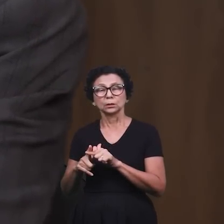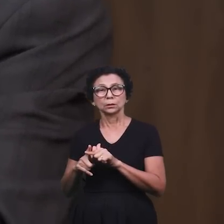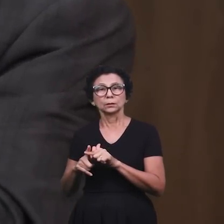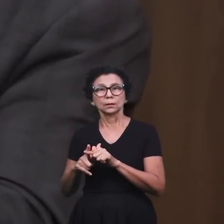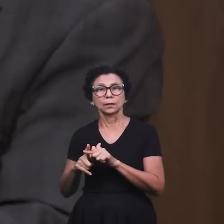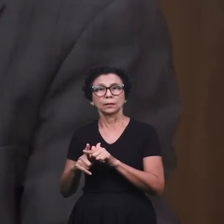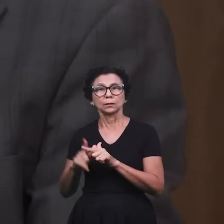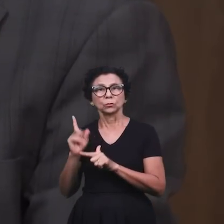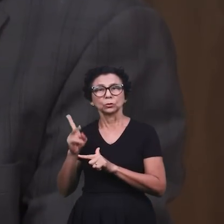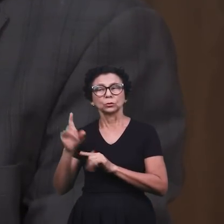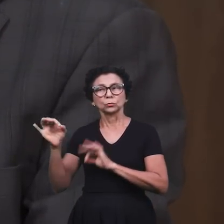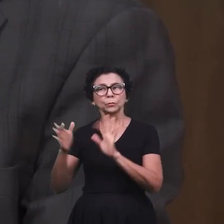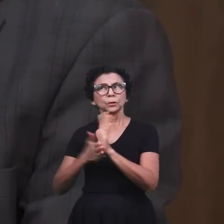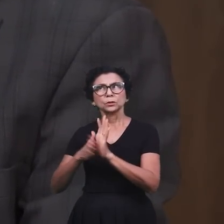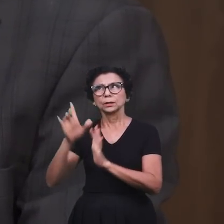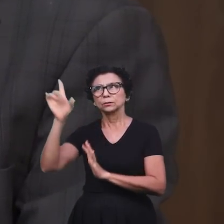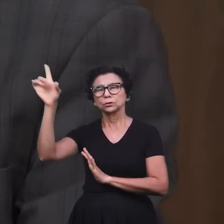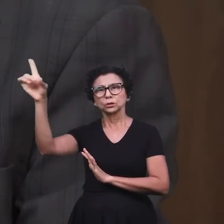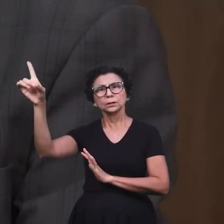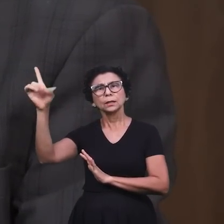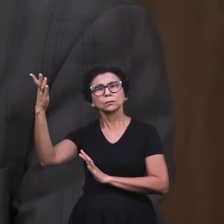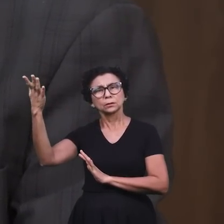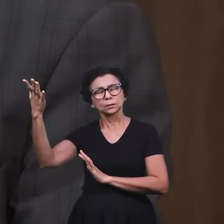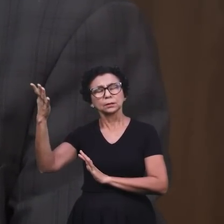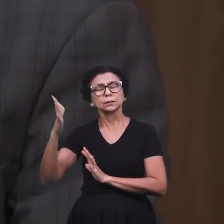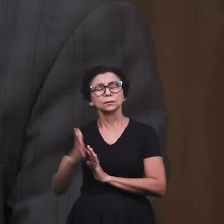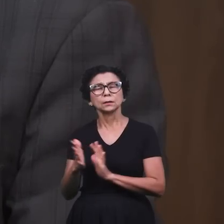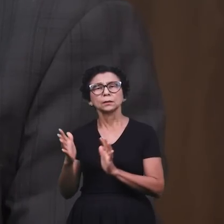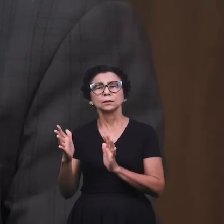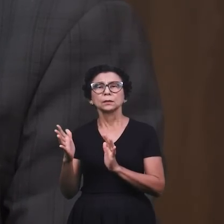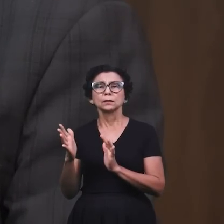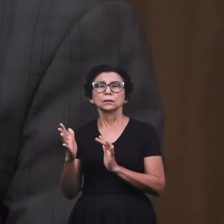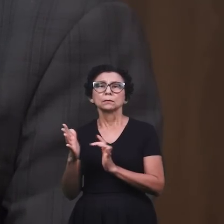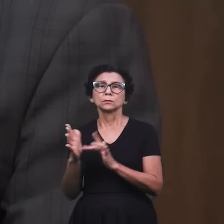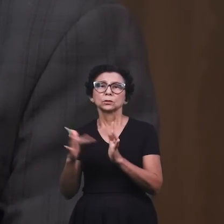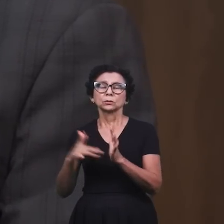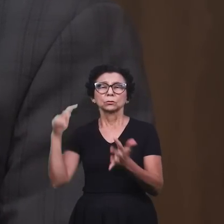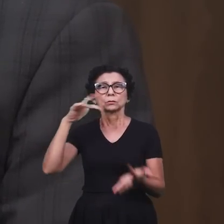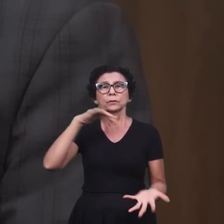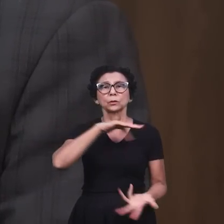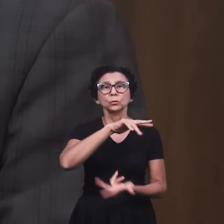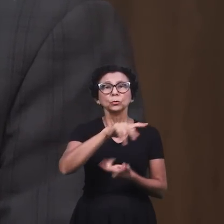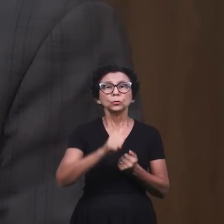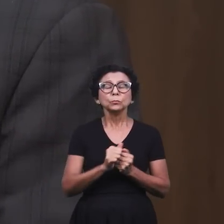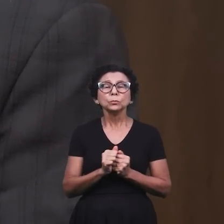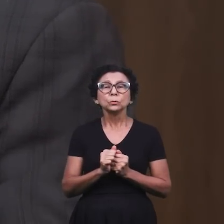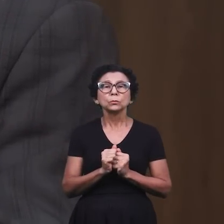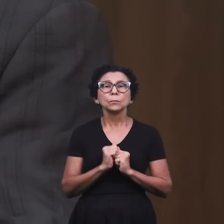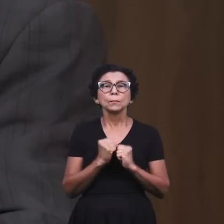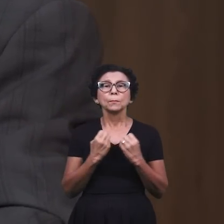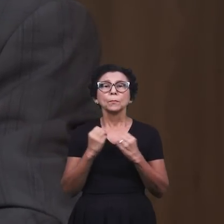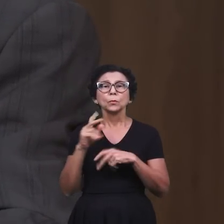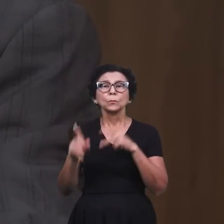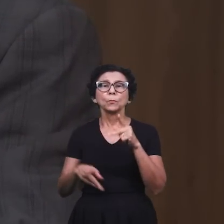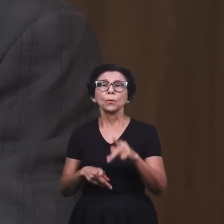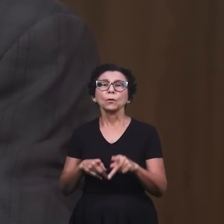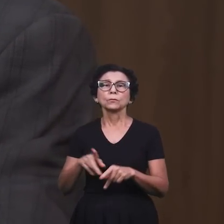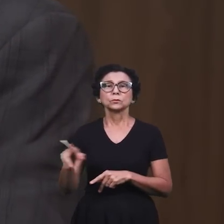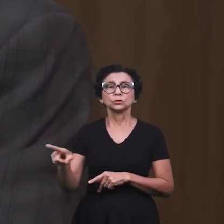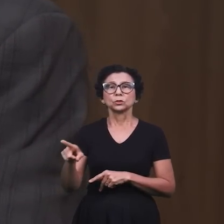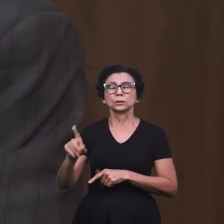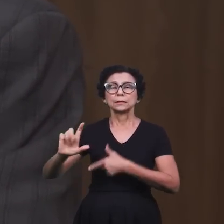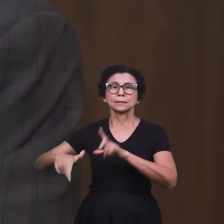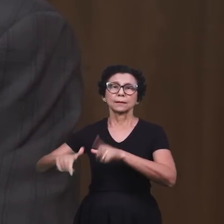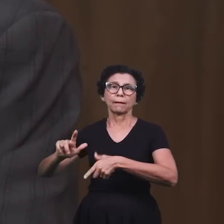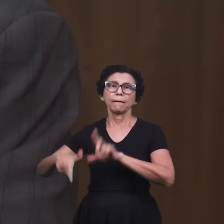Já que Israel veio para o que eram os seus não receberam, né? A todos quanto receberam, Deus poderia serem feitos filhos de Deus, creio no